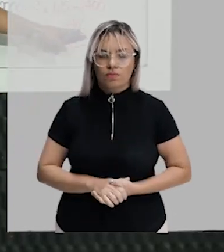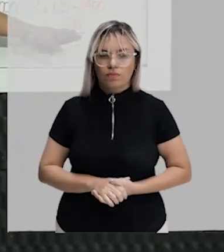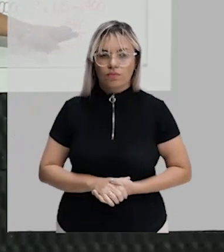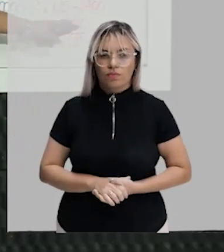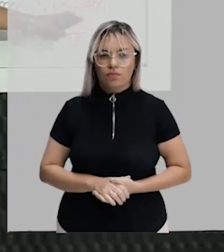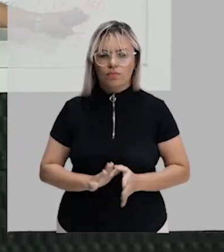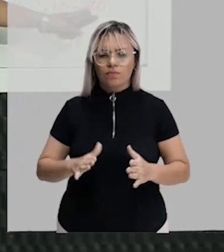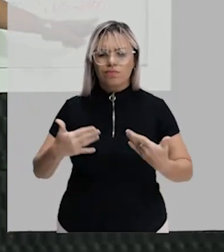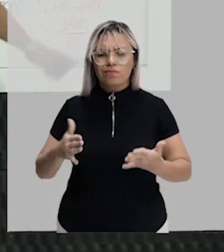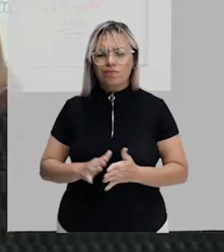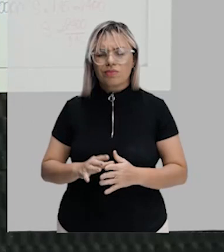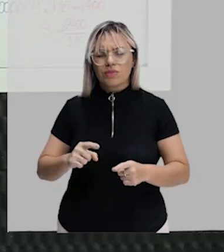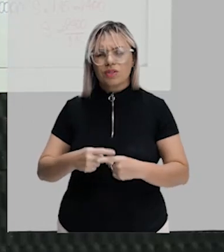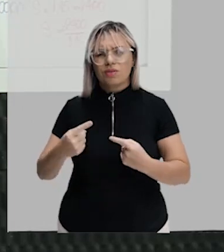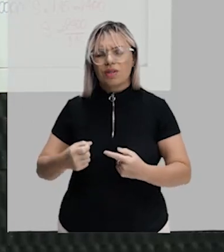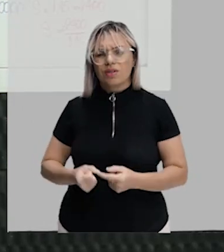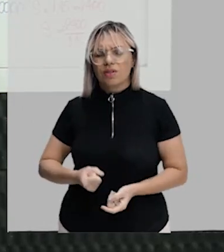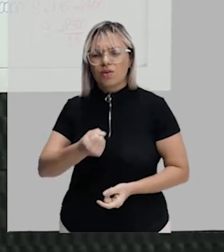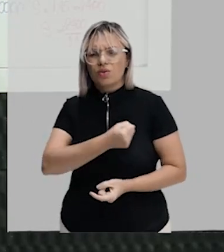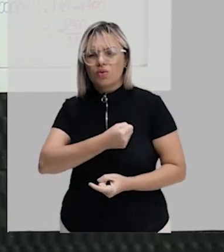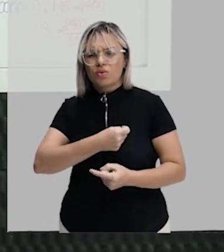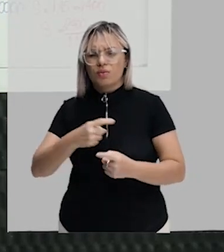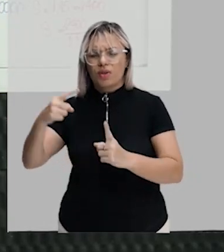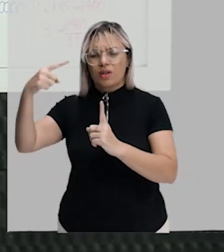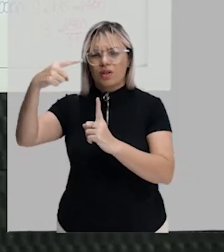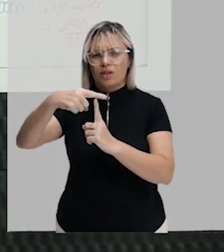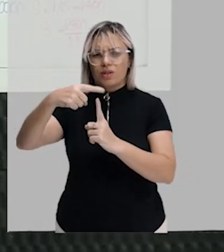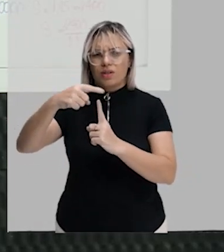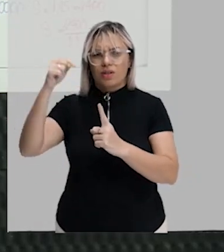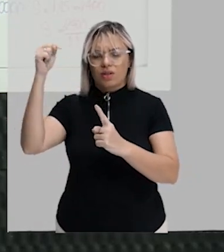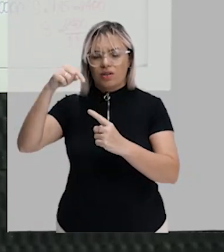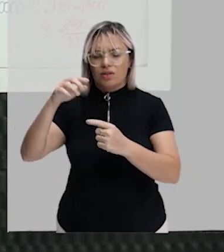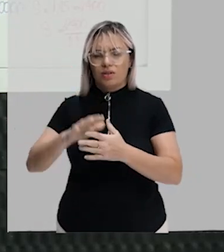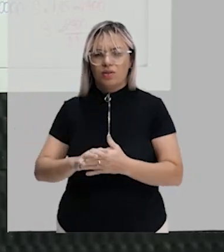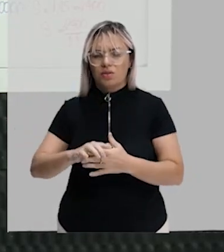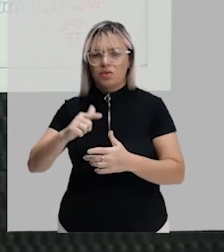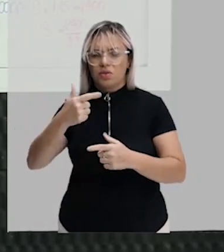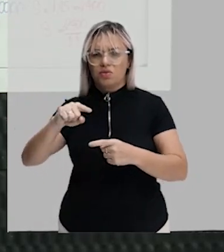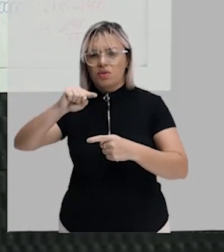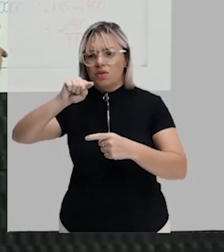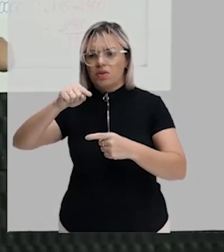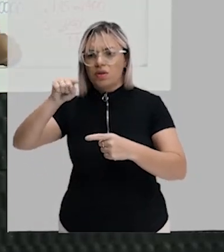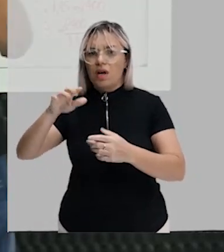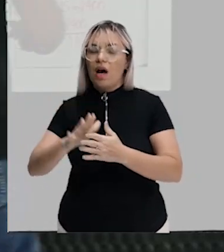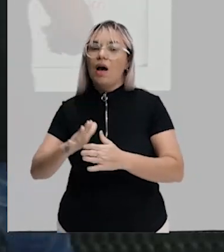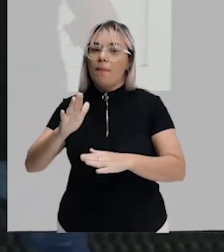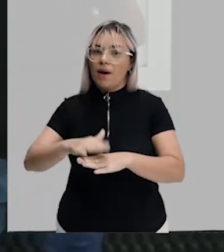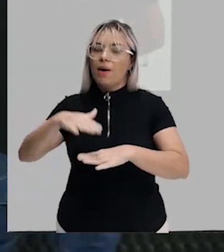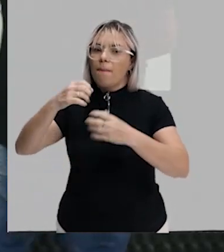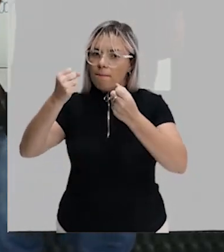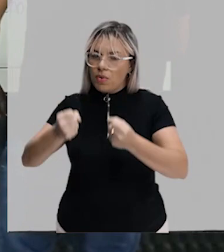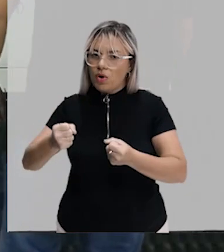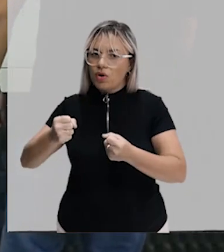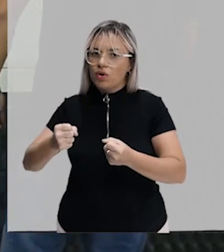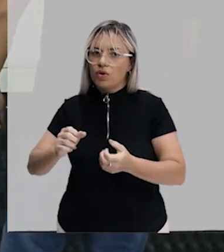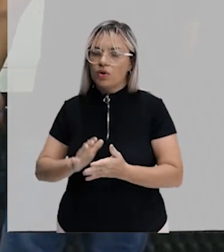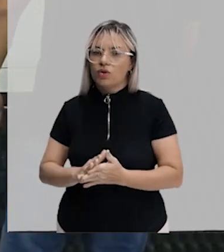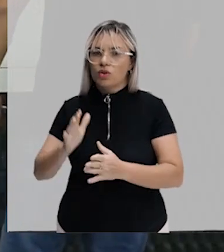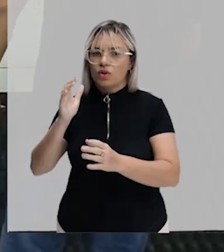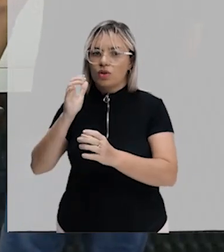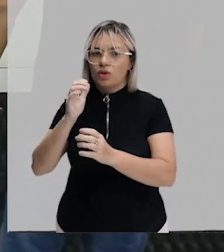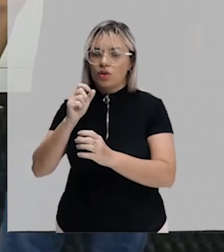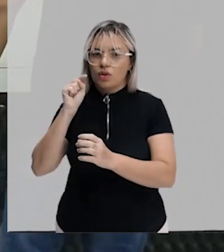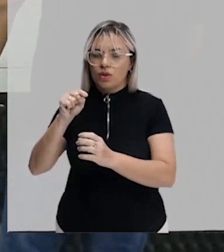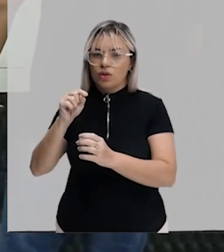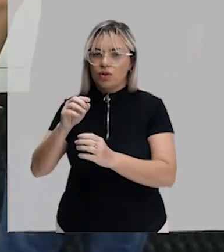número inteiro, não tem número para correr, não tem casa decimal. Então você acrescenta 2 zeros. Tá? Então você pode fazer essa conta